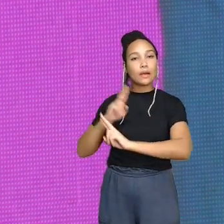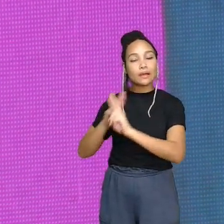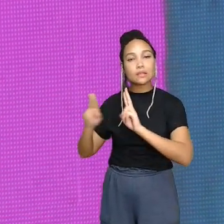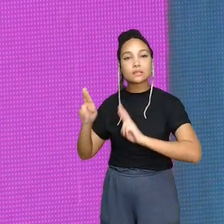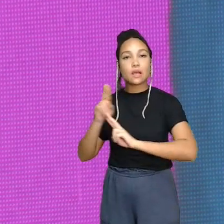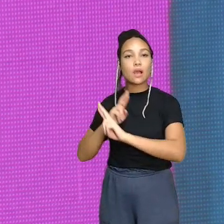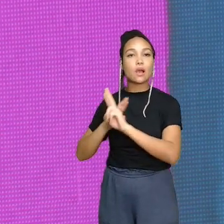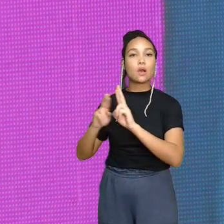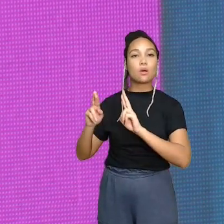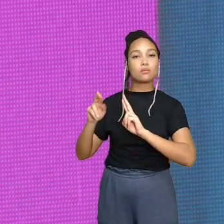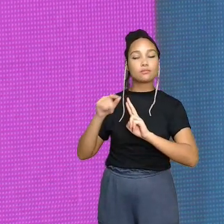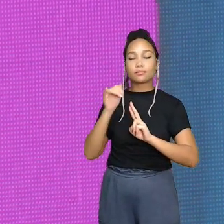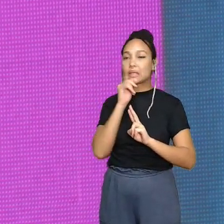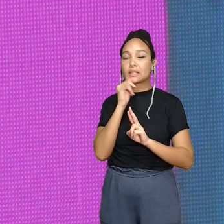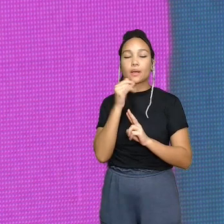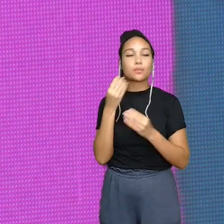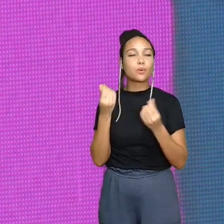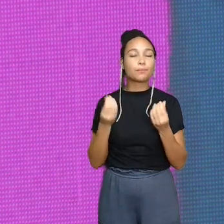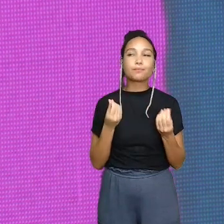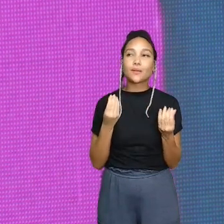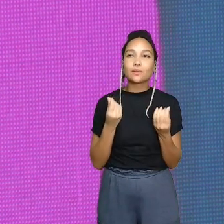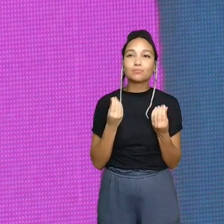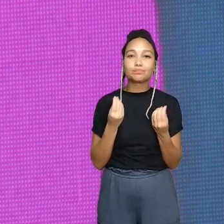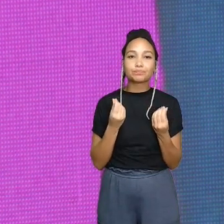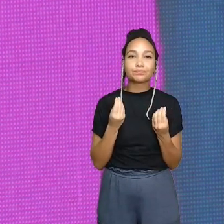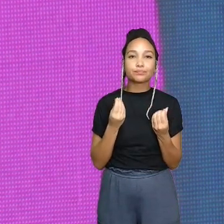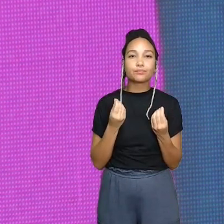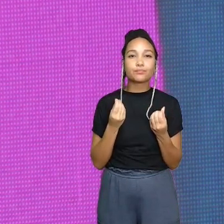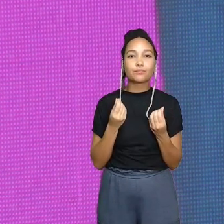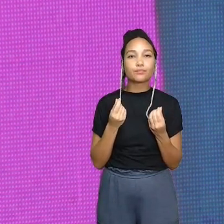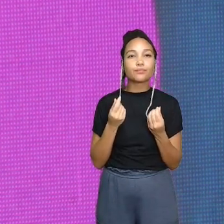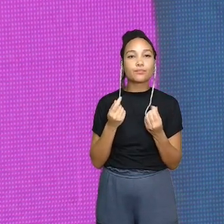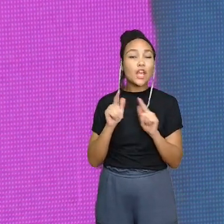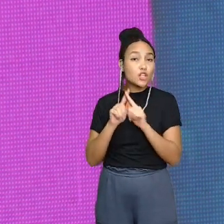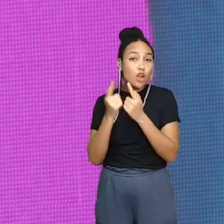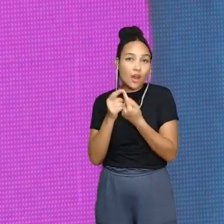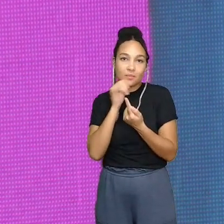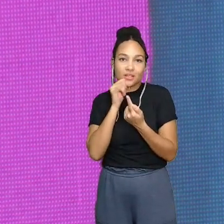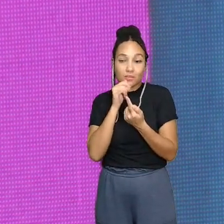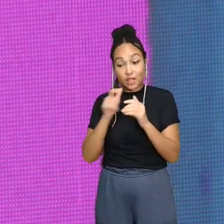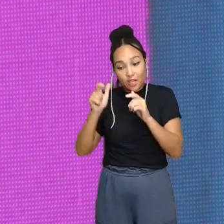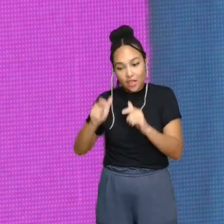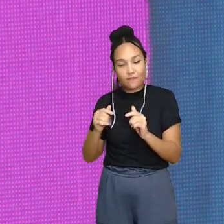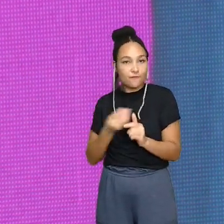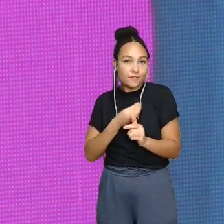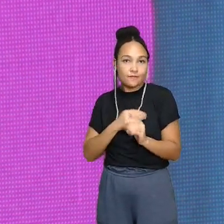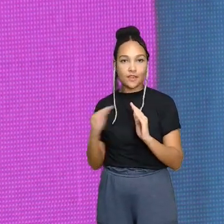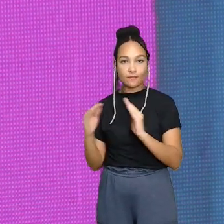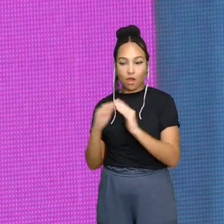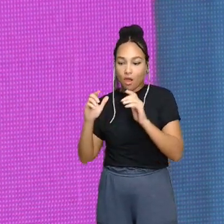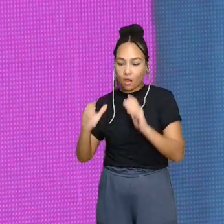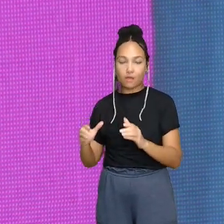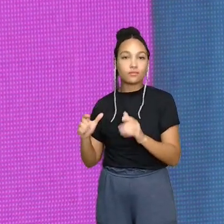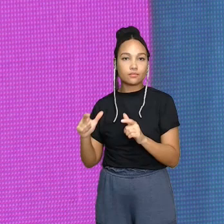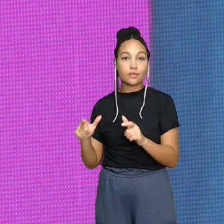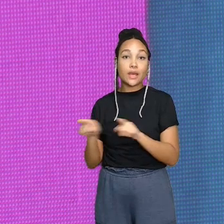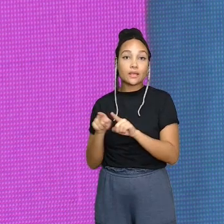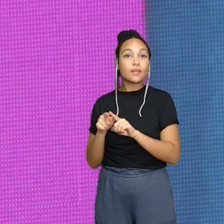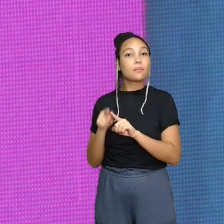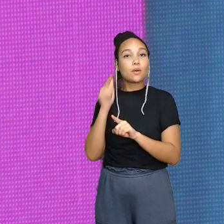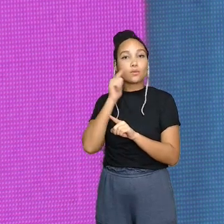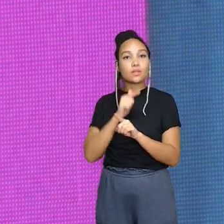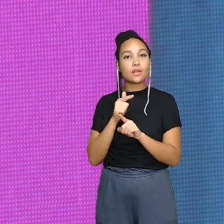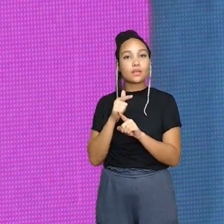entre si de geográfica, porque moram na mesma comunidade, ou porque passam atravessados pelas